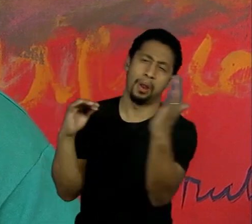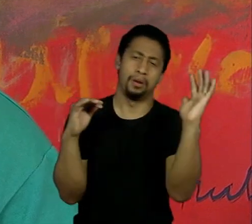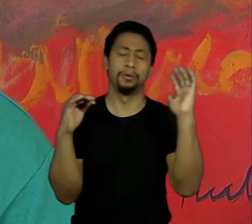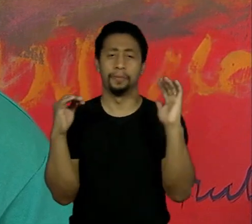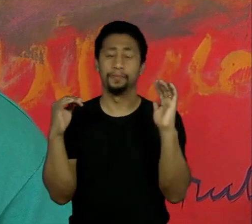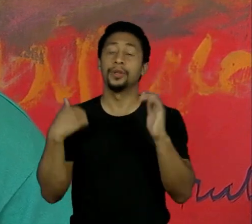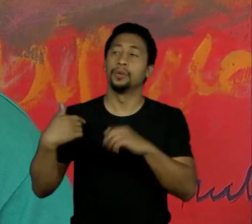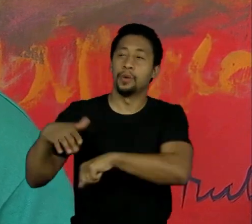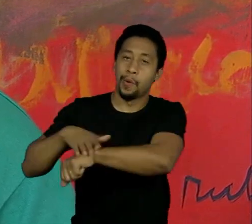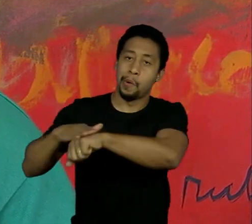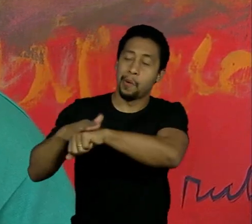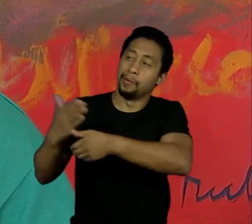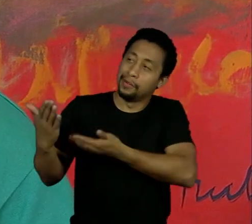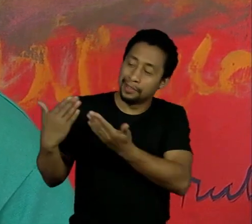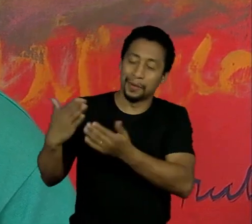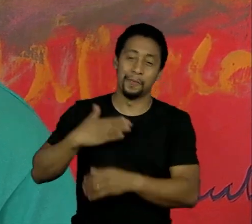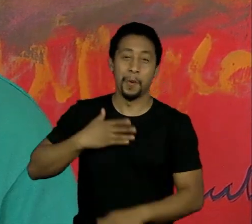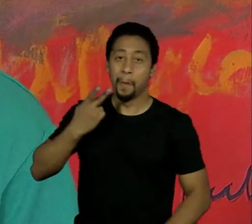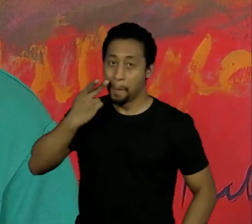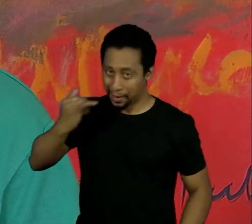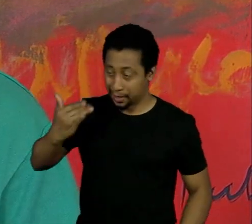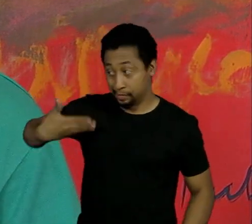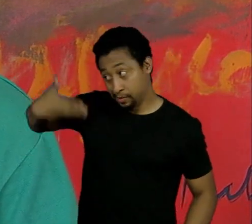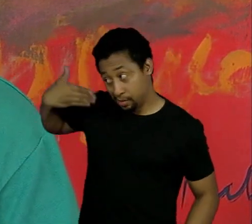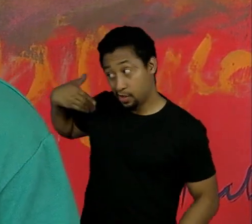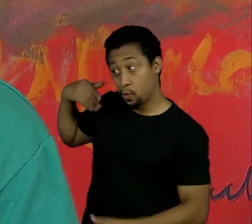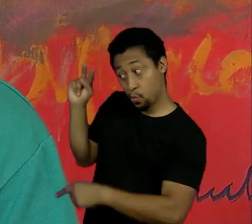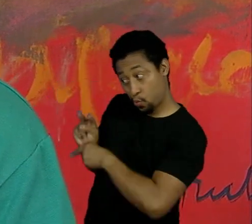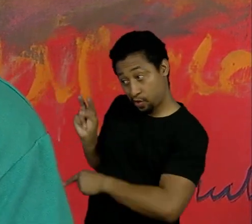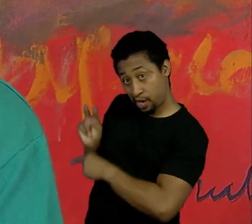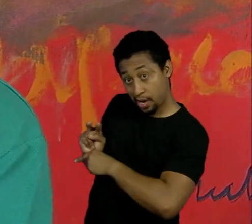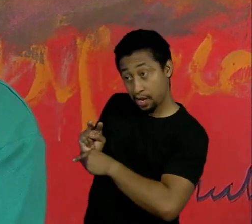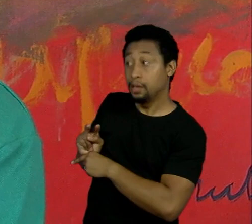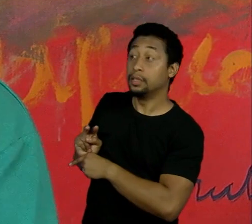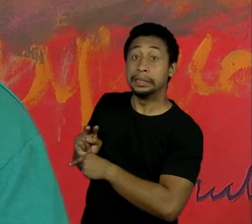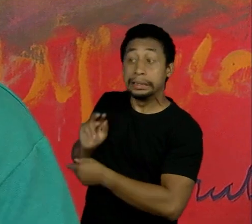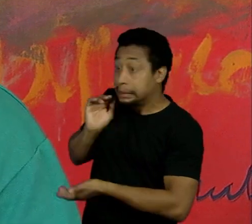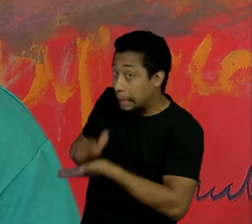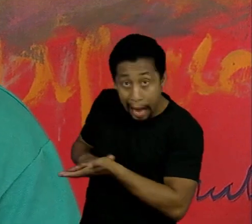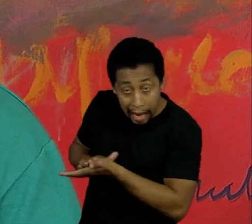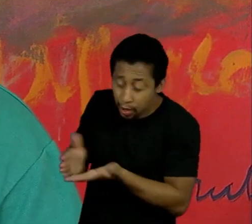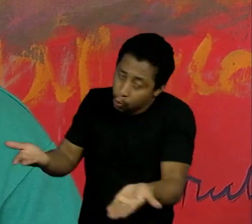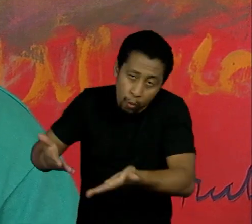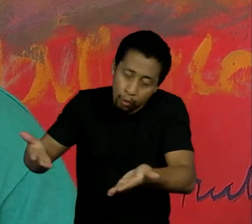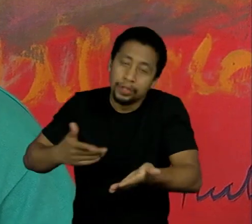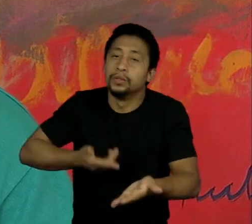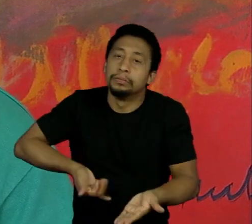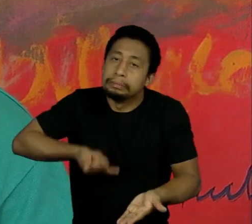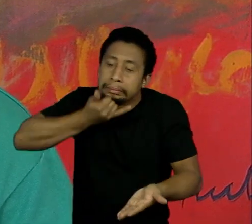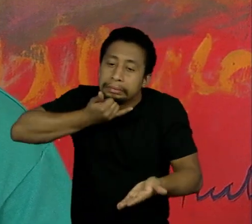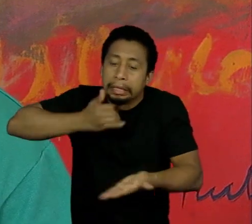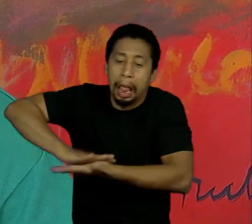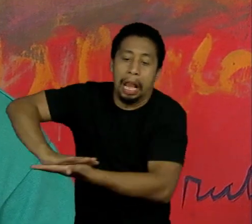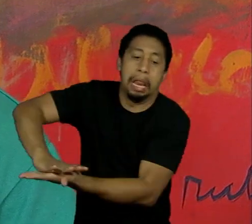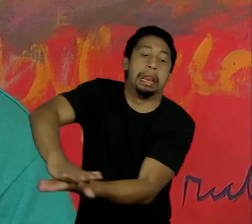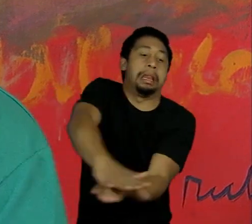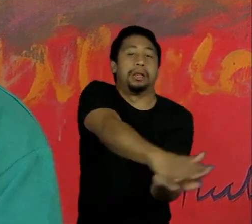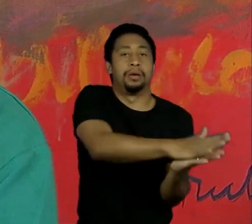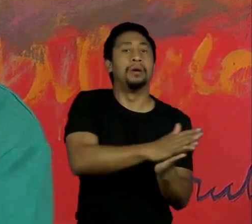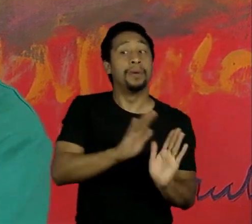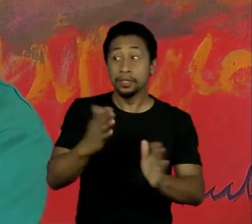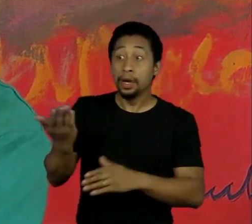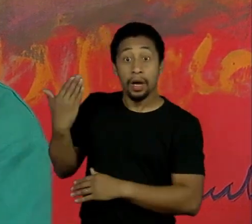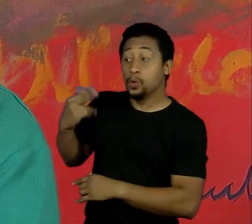se meus antepassados não preservassem, eu não tinha. Então se tem por que preservar. Então isso é uma coisa que eu tenho de continuar